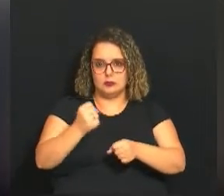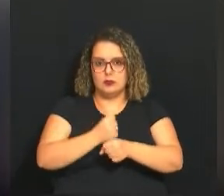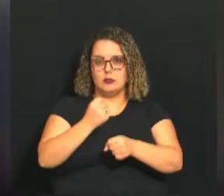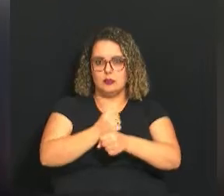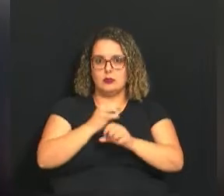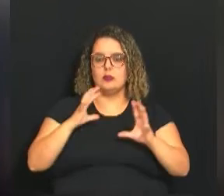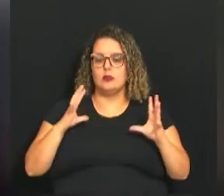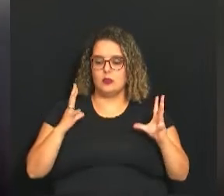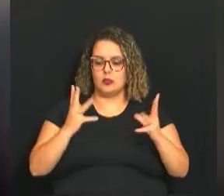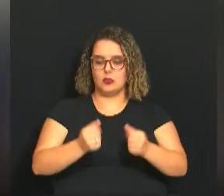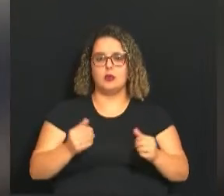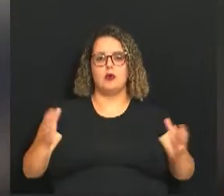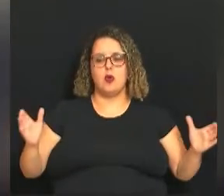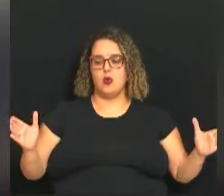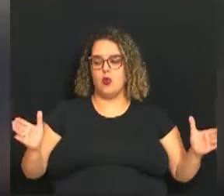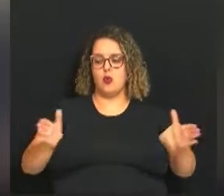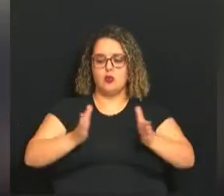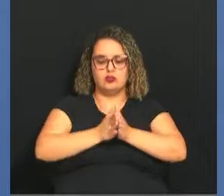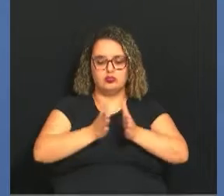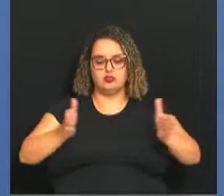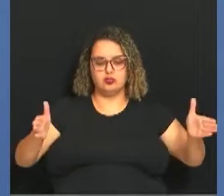todo o trajeto do itinerário.